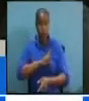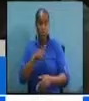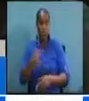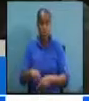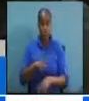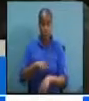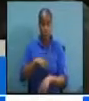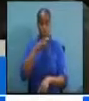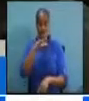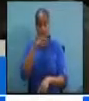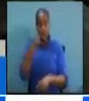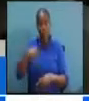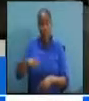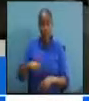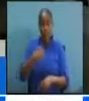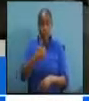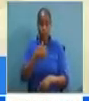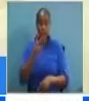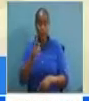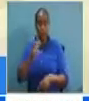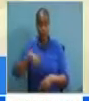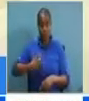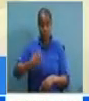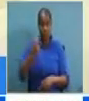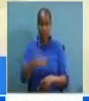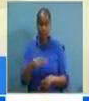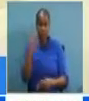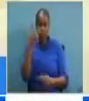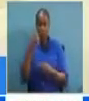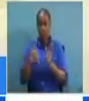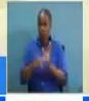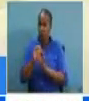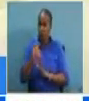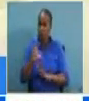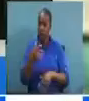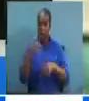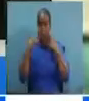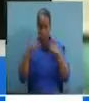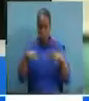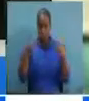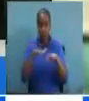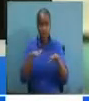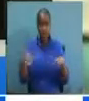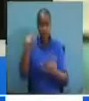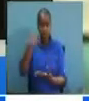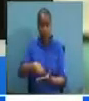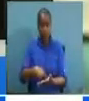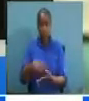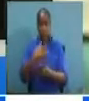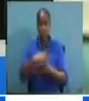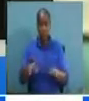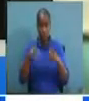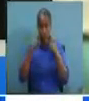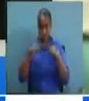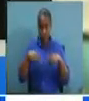momento, segundo o presidente da Bolsa de Valores de Cabo Verde, existe algum condicionamento público a nível de financiamento ao